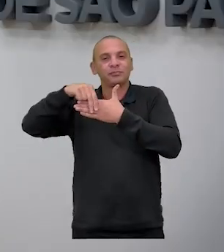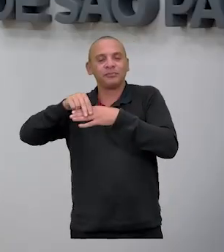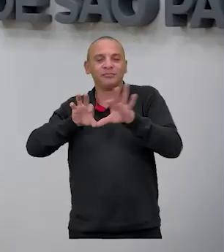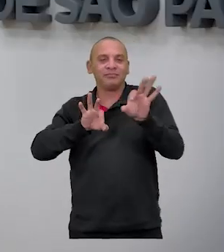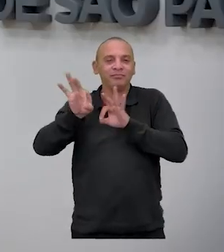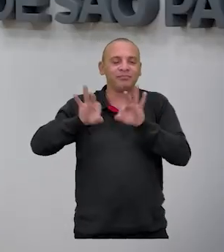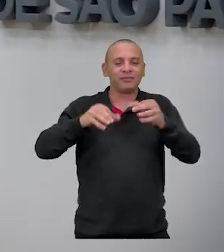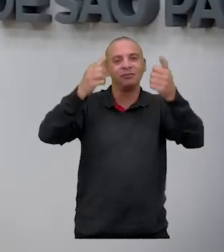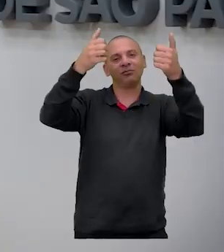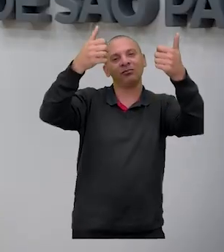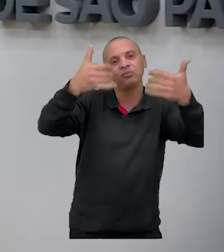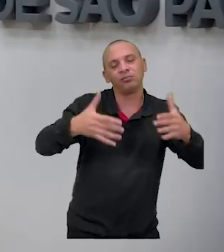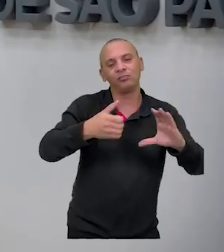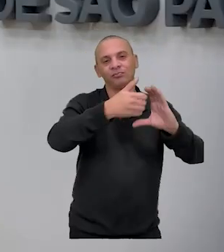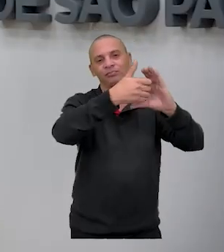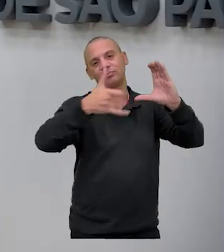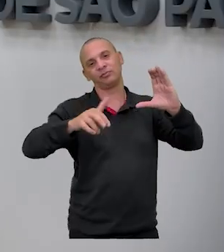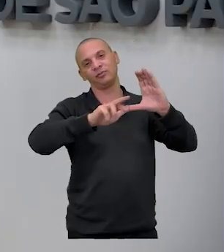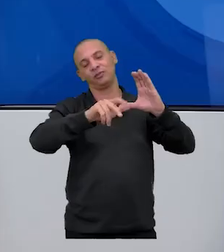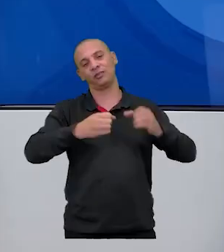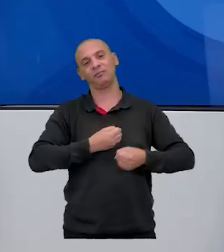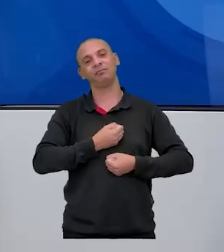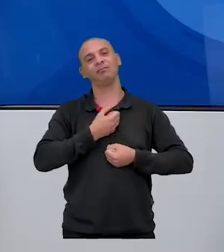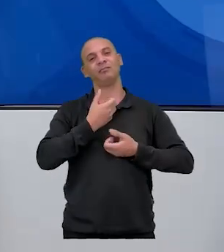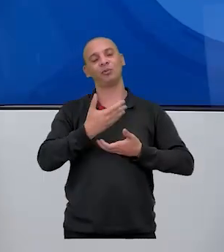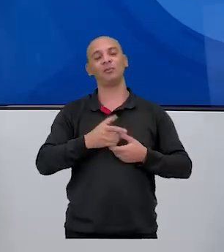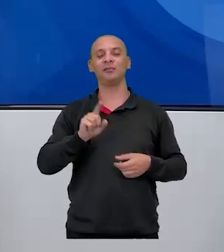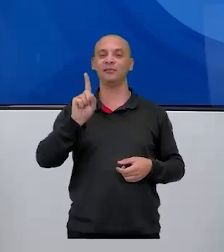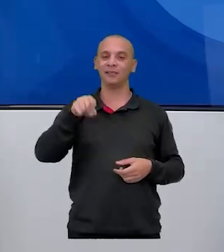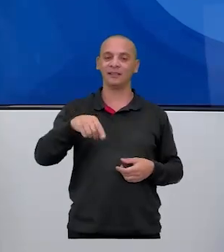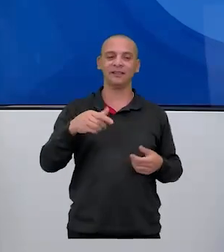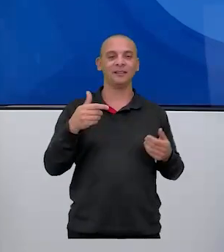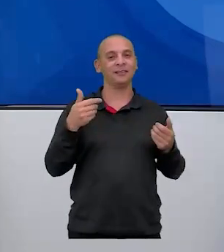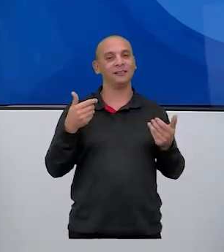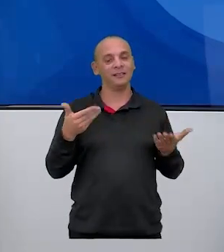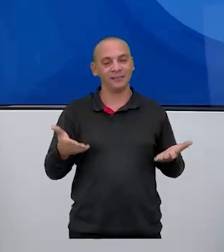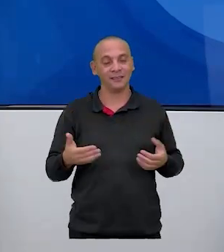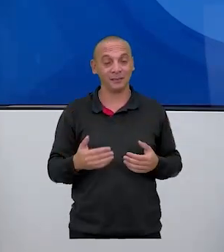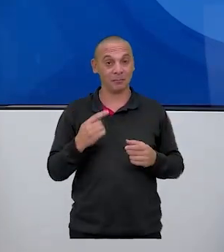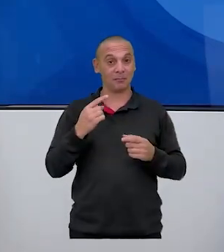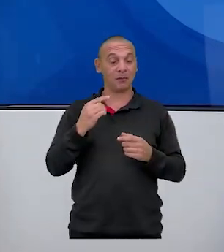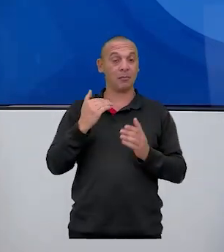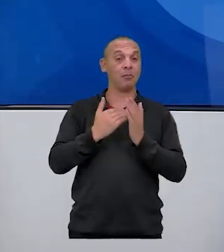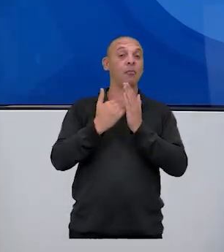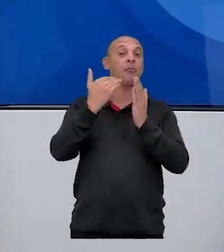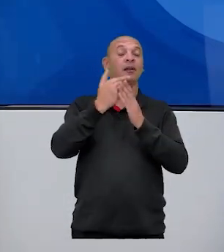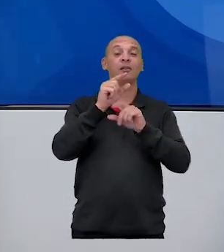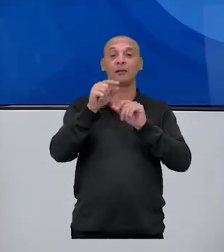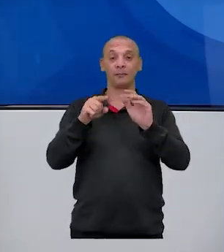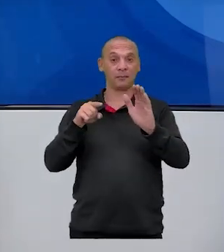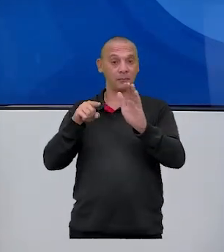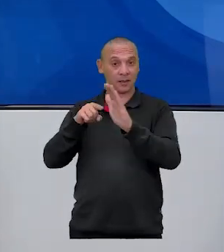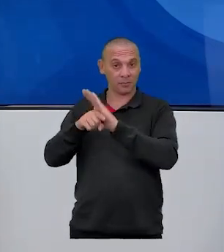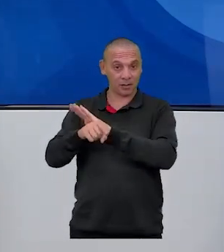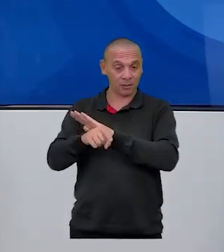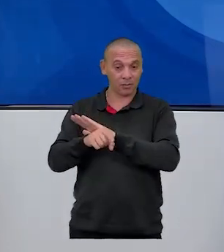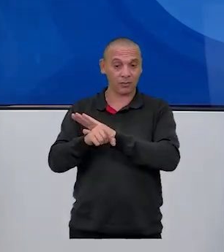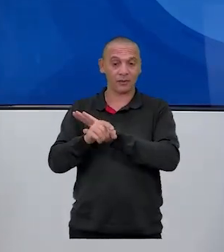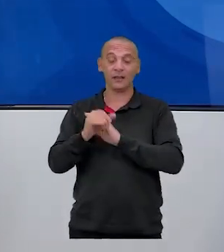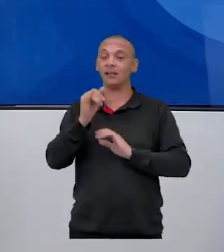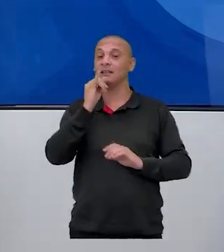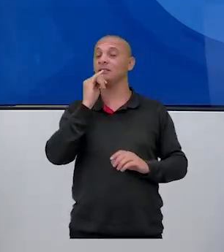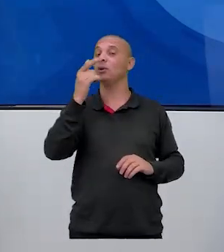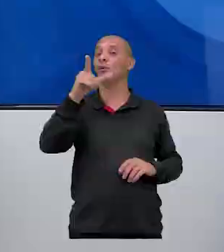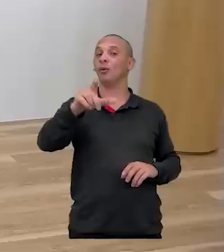são vários aspectos que são colocados aqui. É verdade. Né? O que é um poema? Isso sim é um poema, mas vou além disso. Vou perguntar algo um